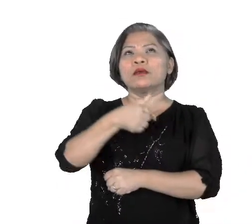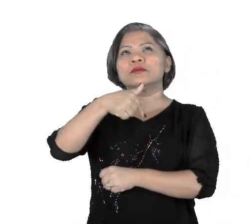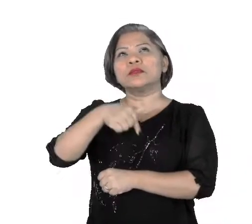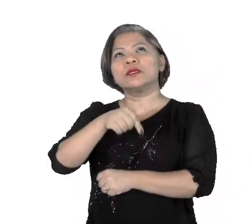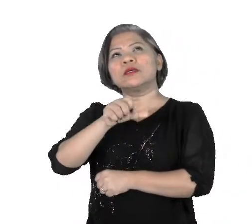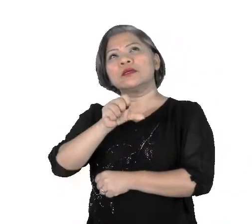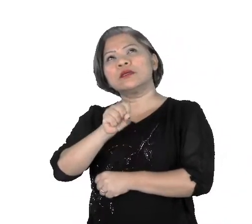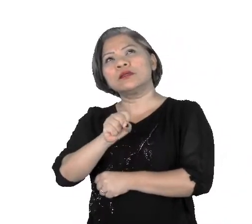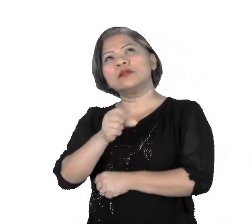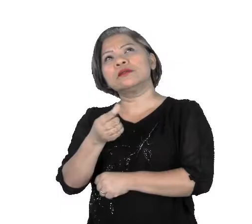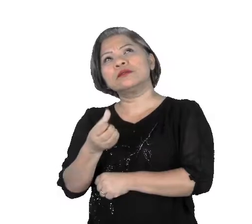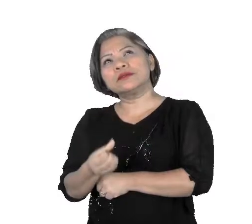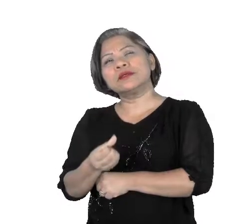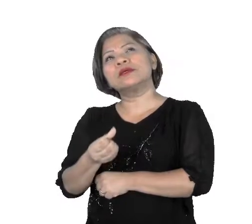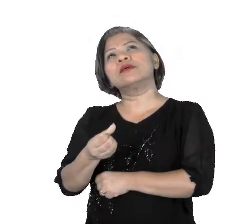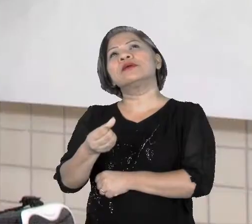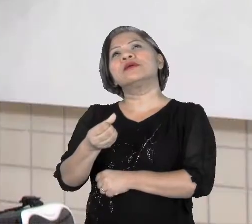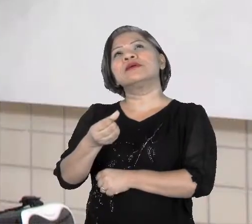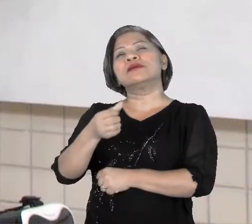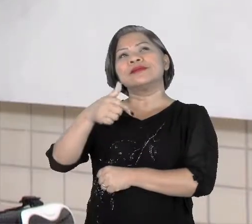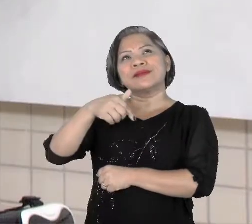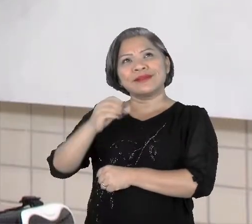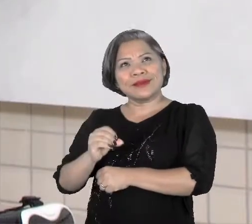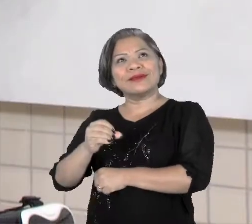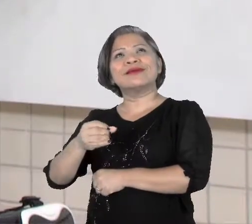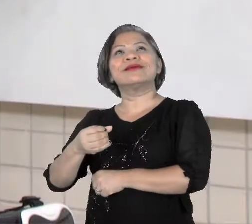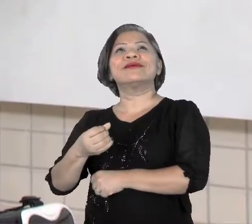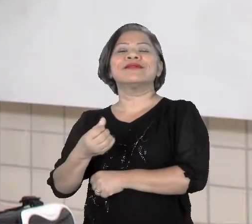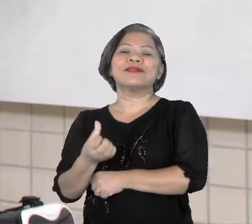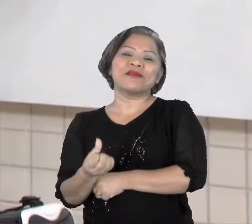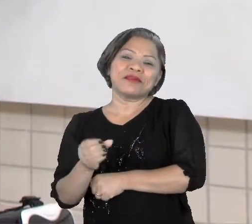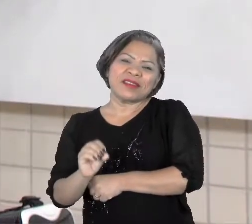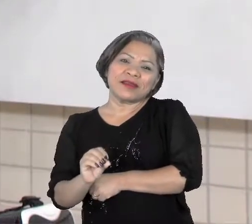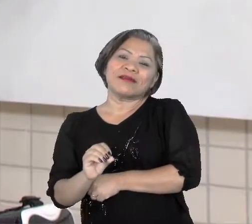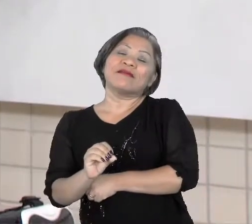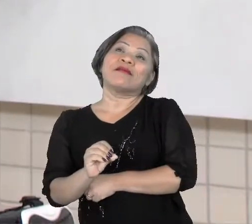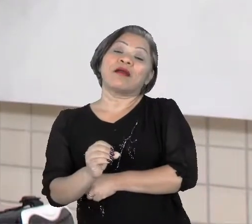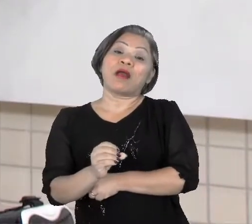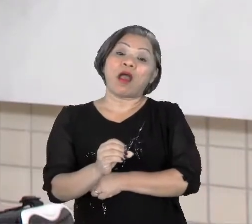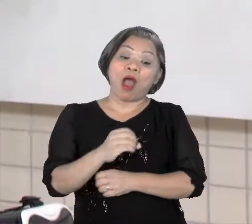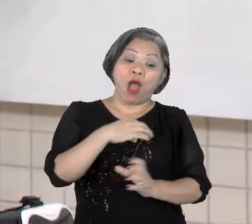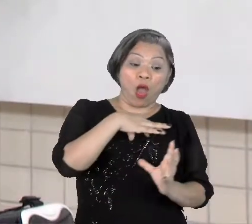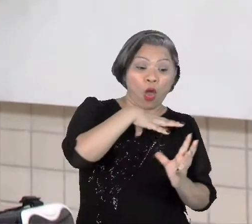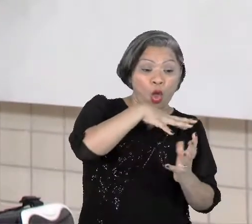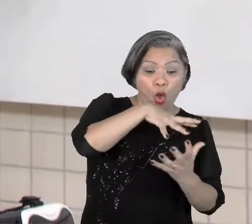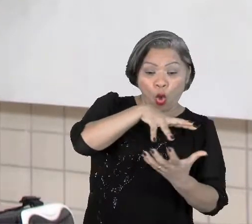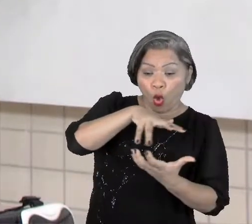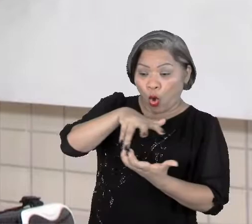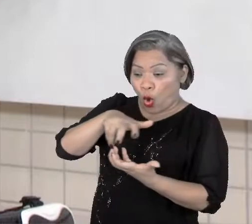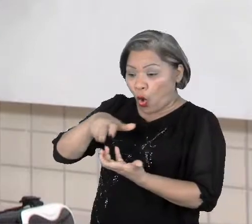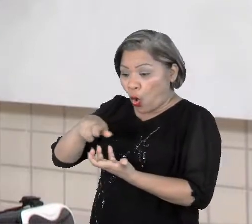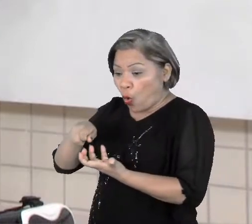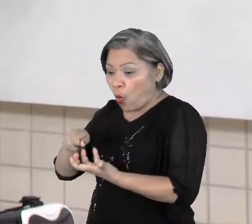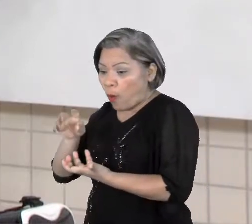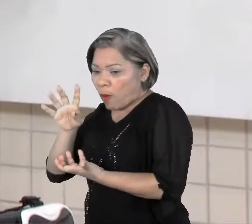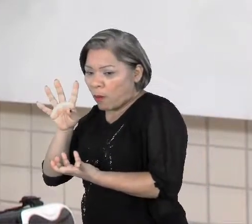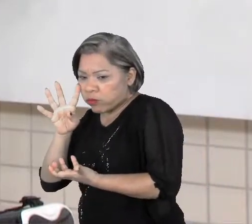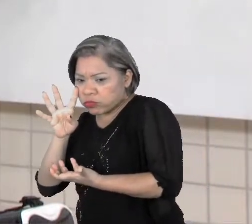1780 e 60, o mundo estava voltado para a